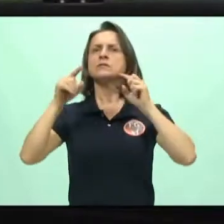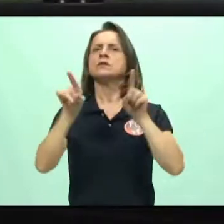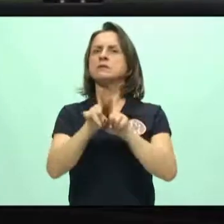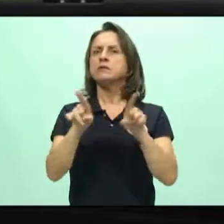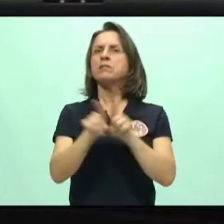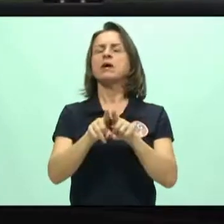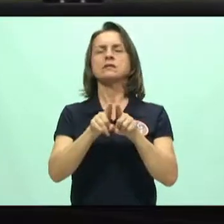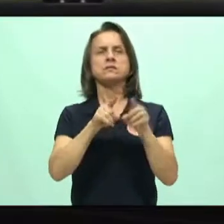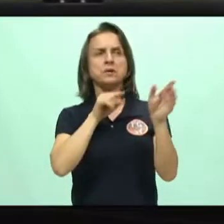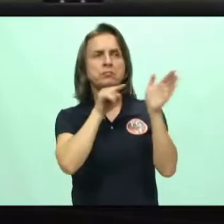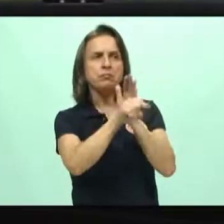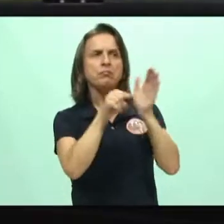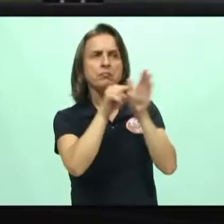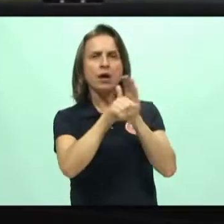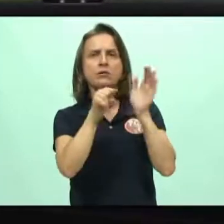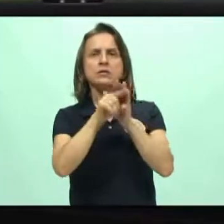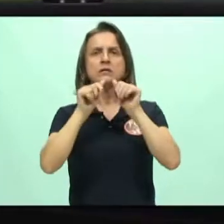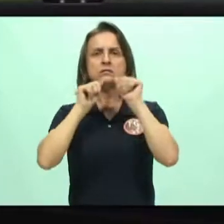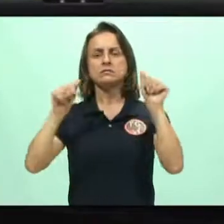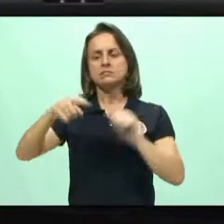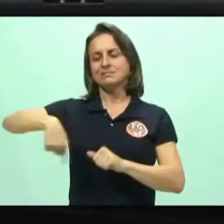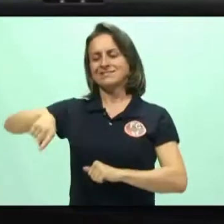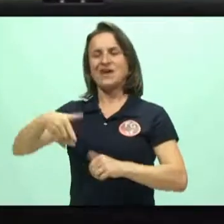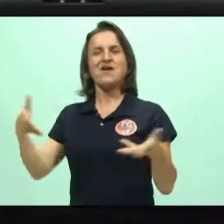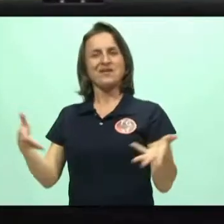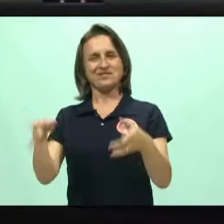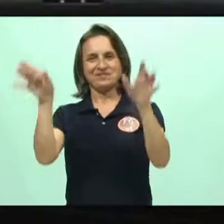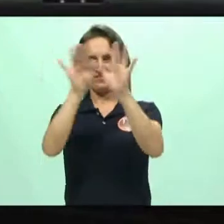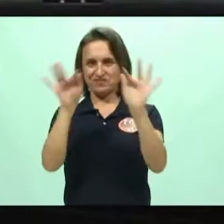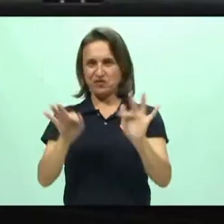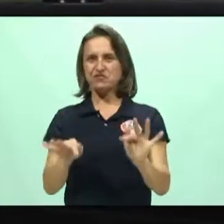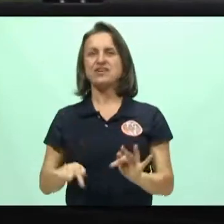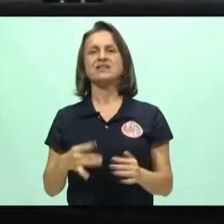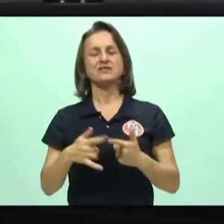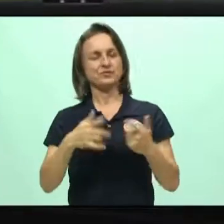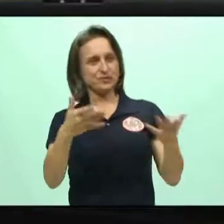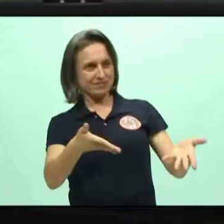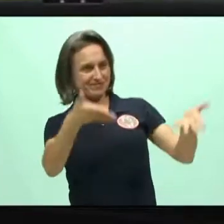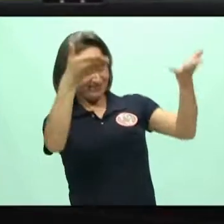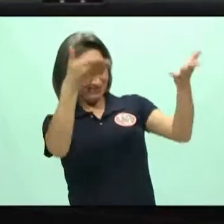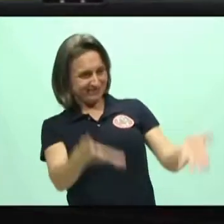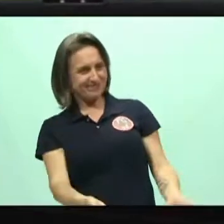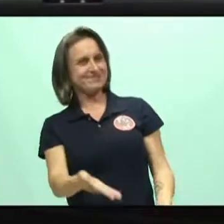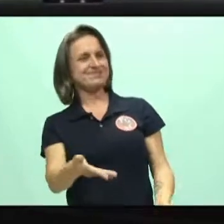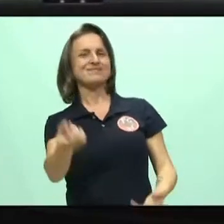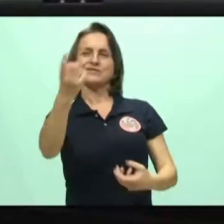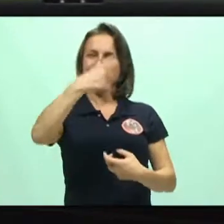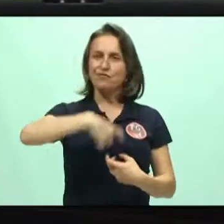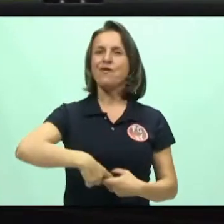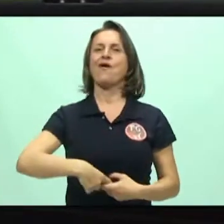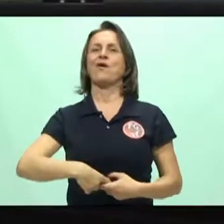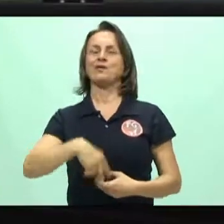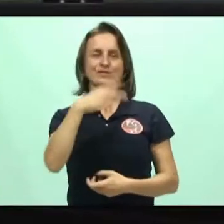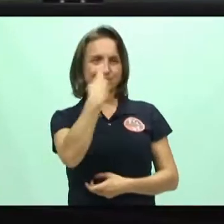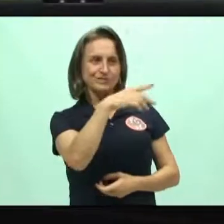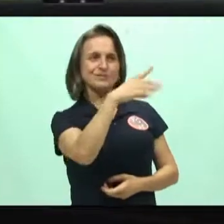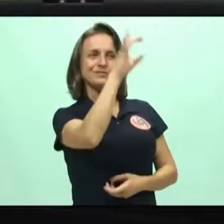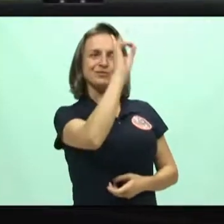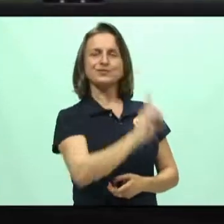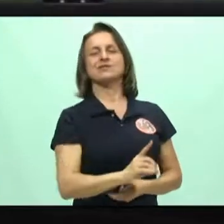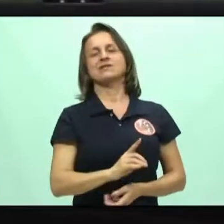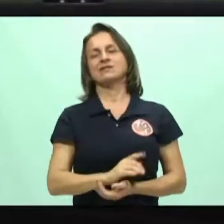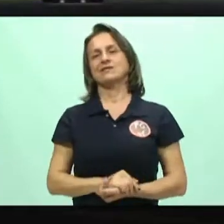a sua assessoria e a gente fica muito feliz vendo o senhor hoje retornando aquilo que é seu de direito